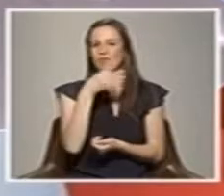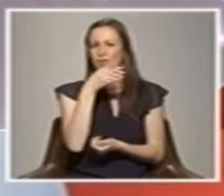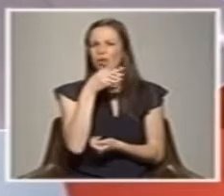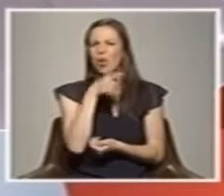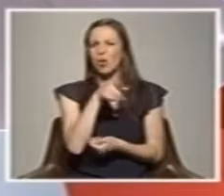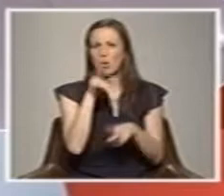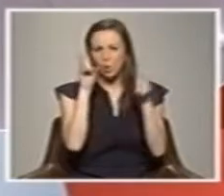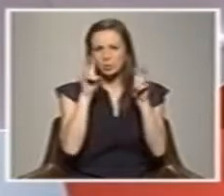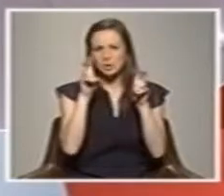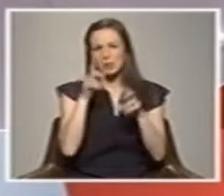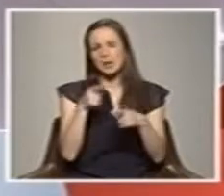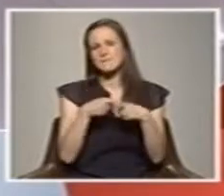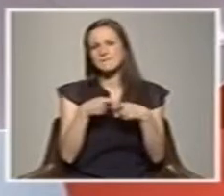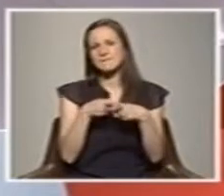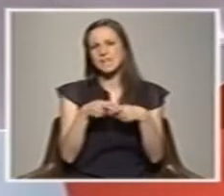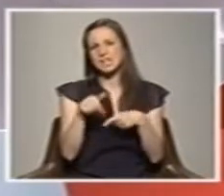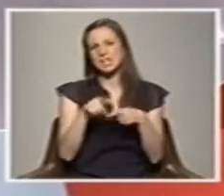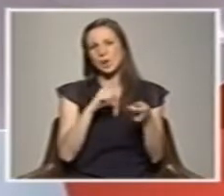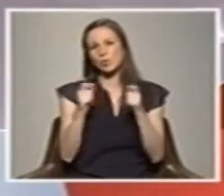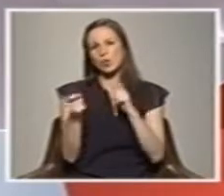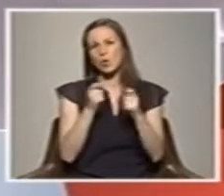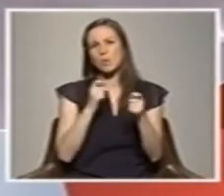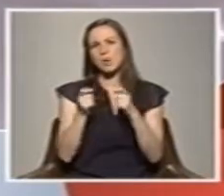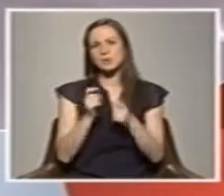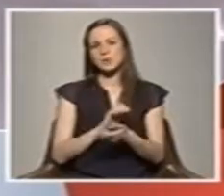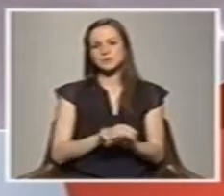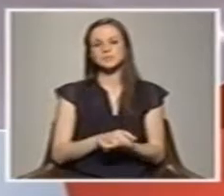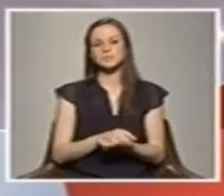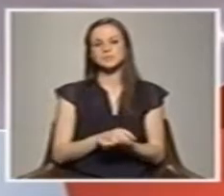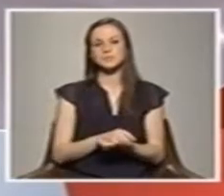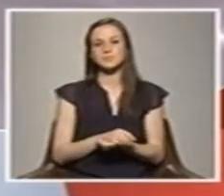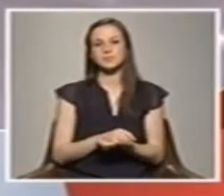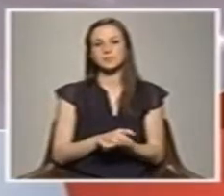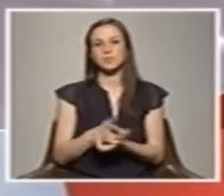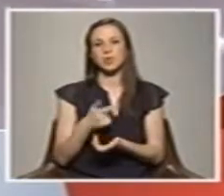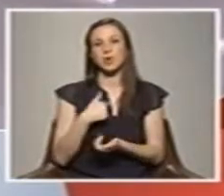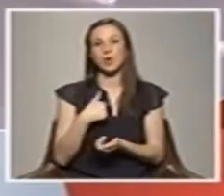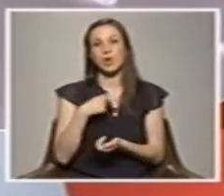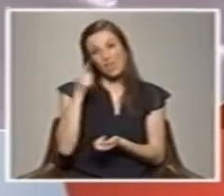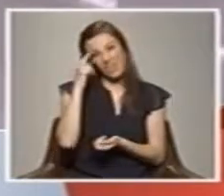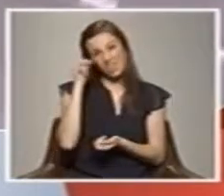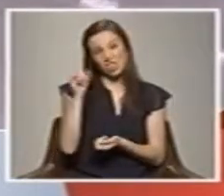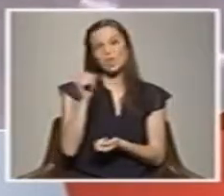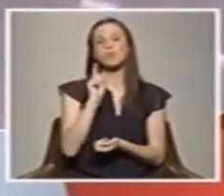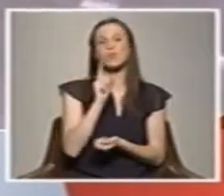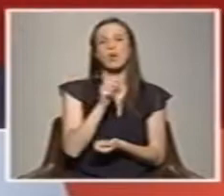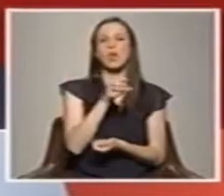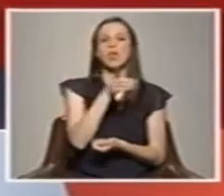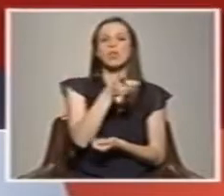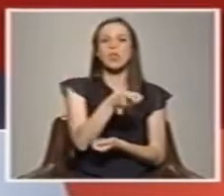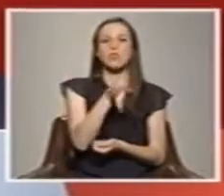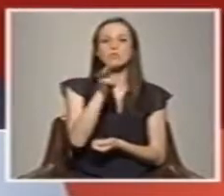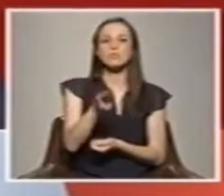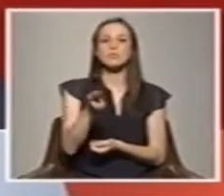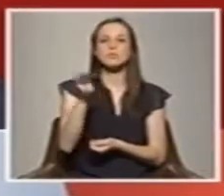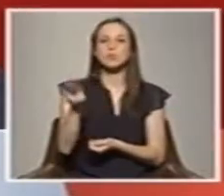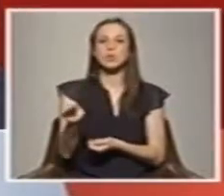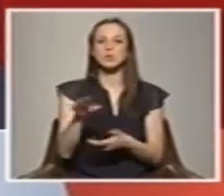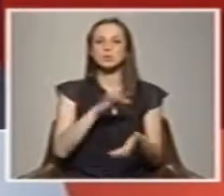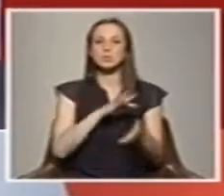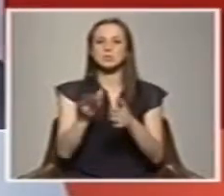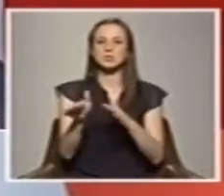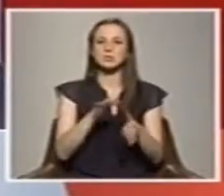que eu acho que é interessantíssimo para a nossa conversa, que é, eu tinha a ideia que os 9 milhões seriam a meados do século, vamos